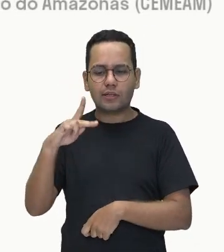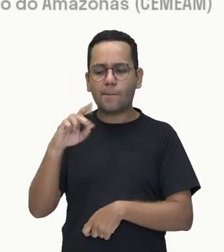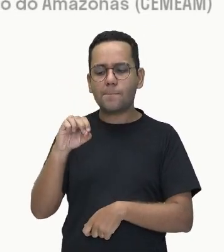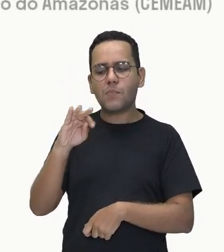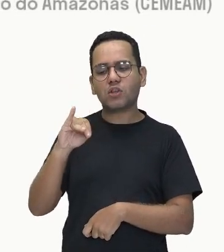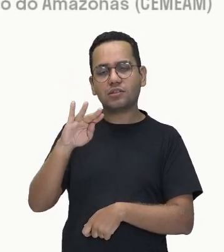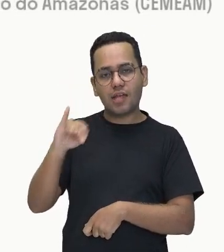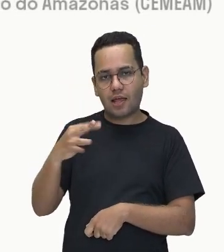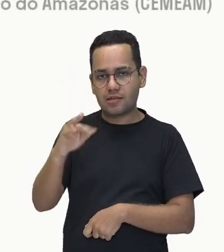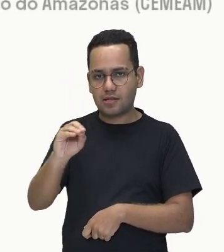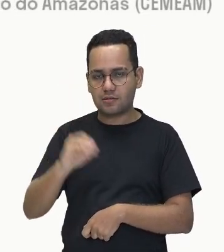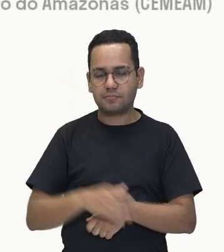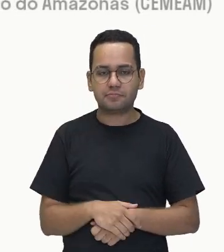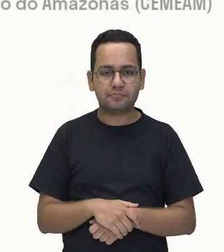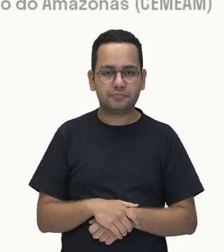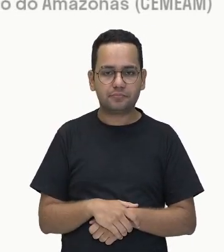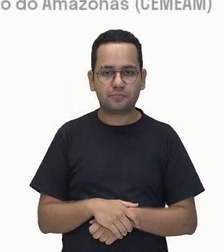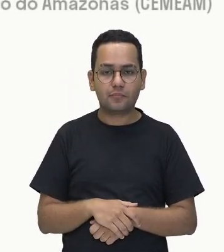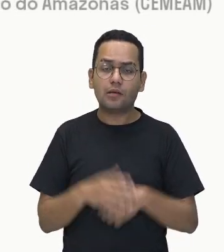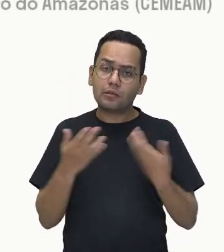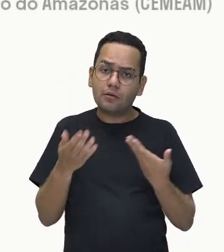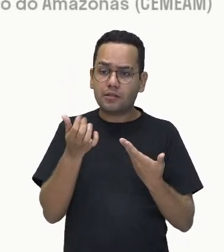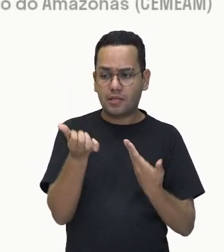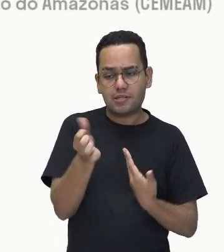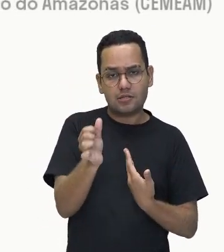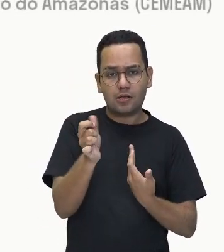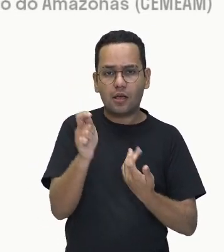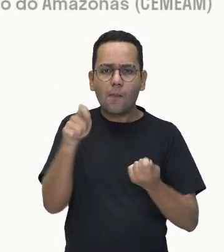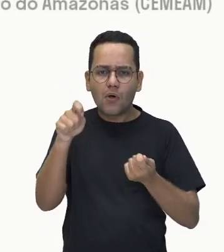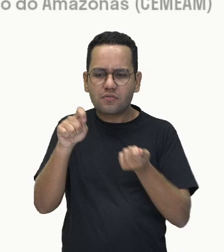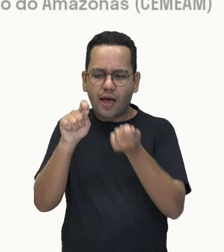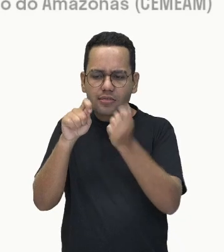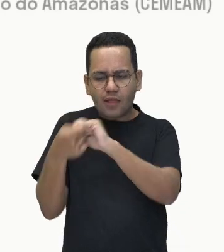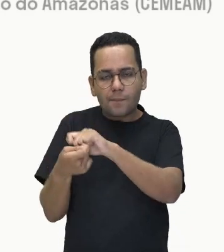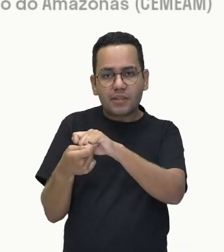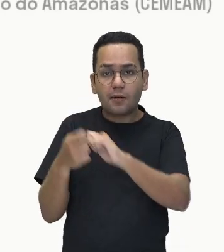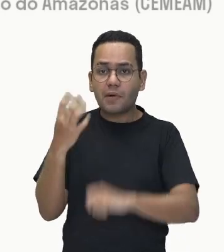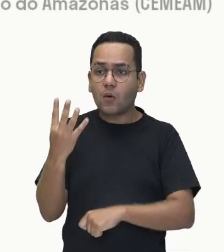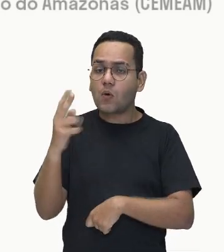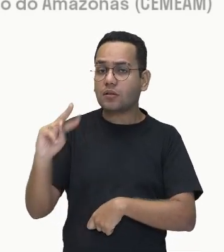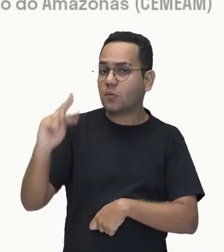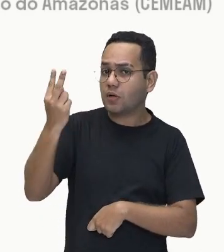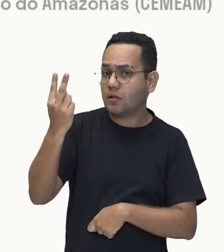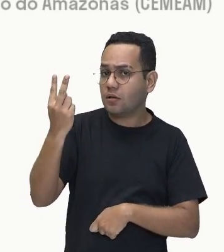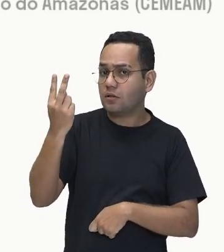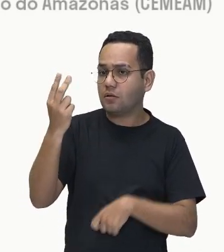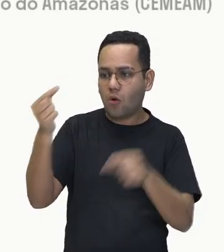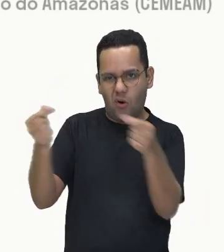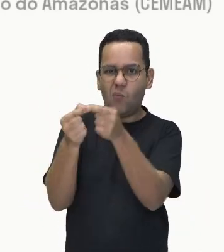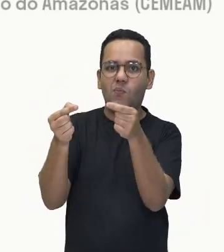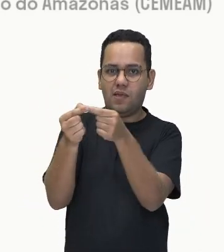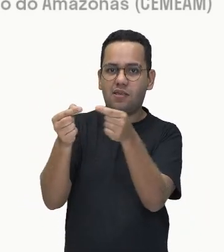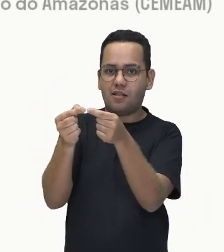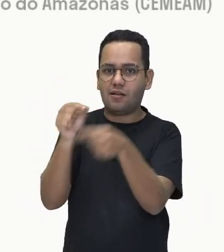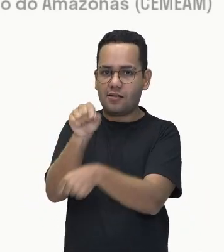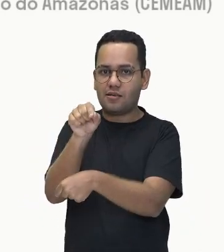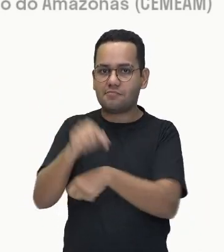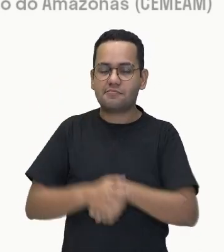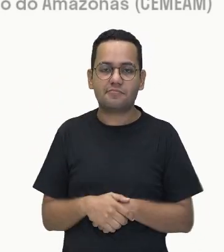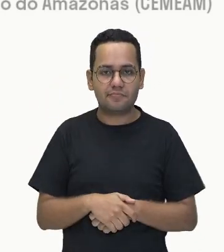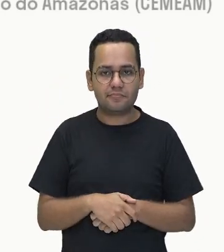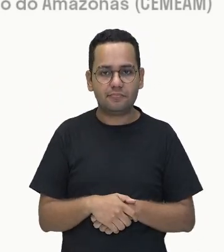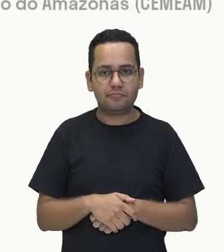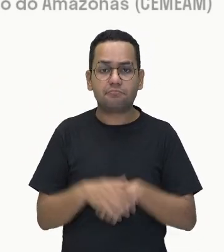16 é equivalente é a mesma coisa né que 4 elevado quadrado e 4